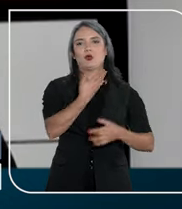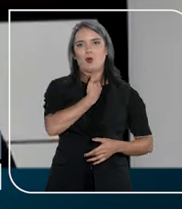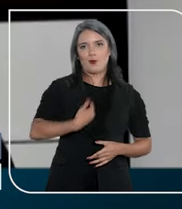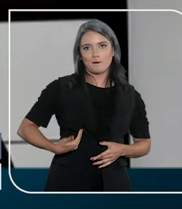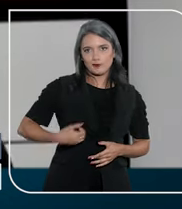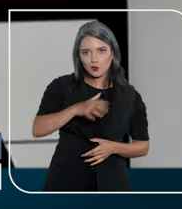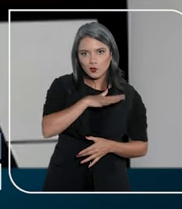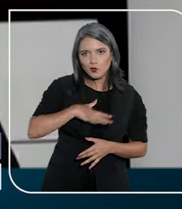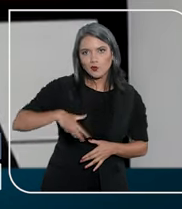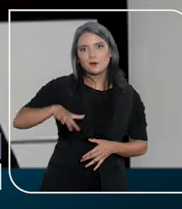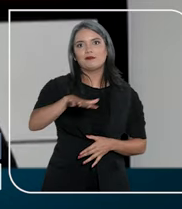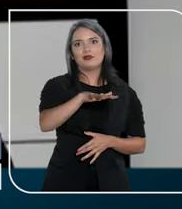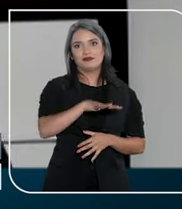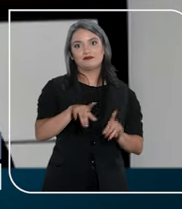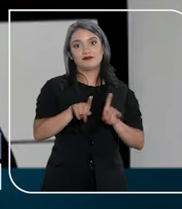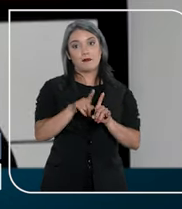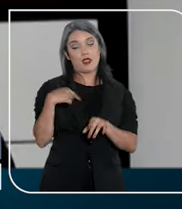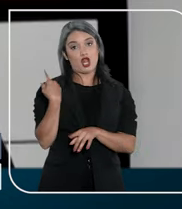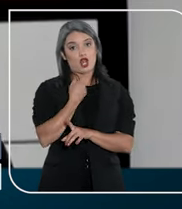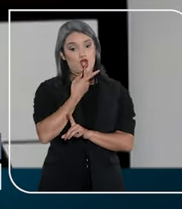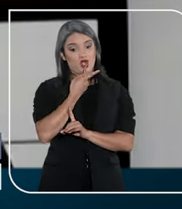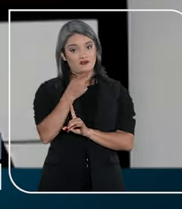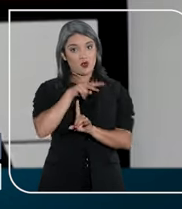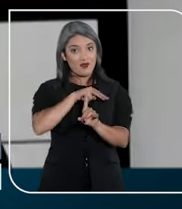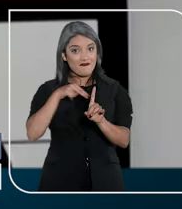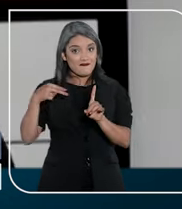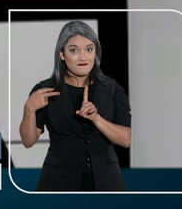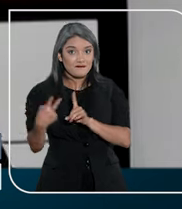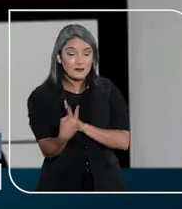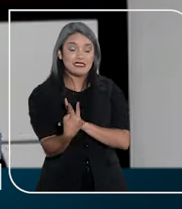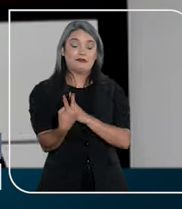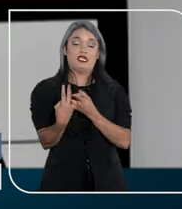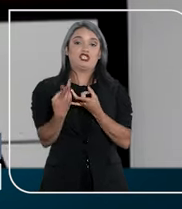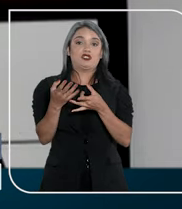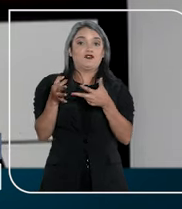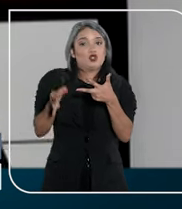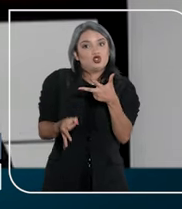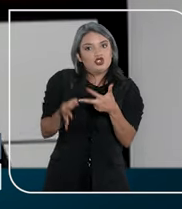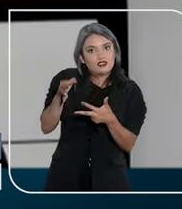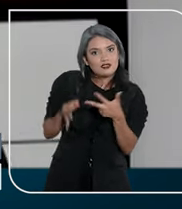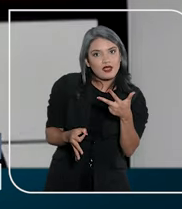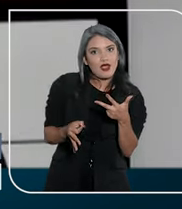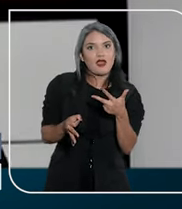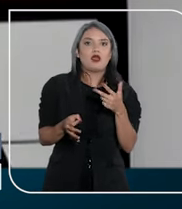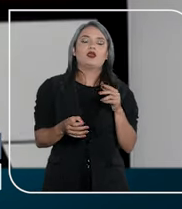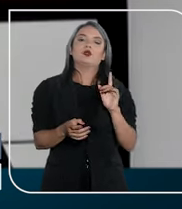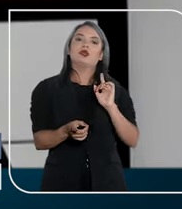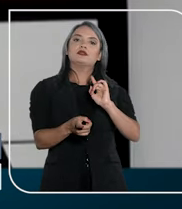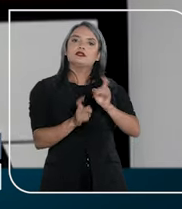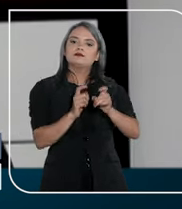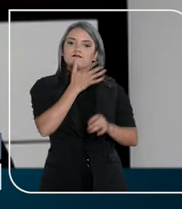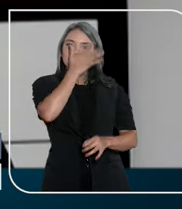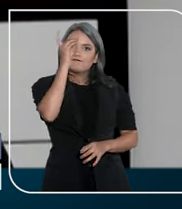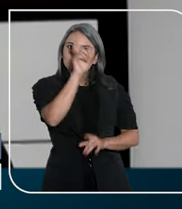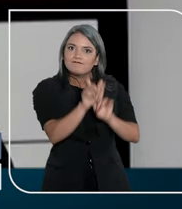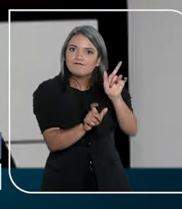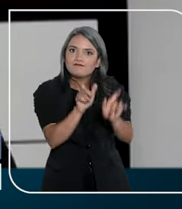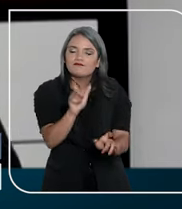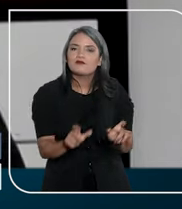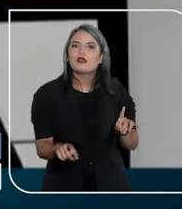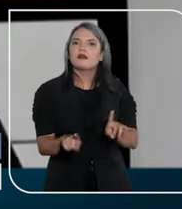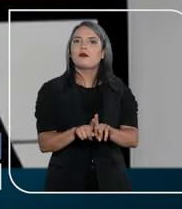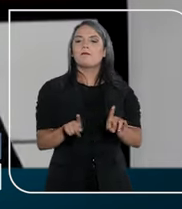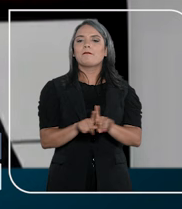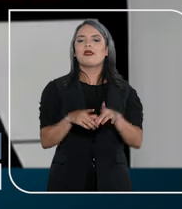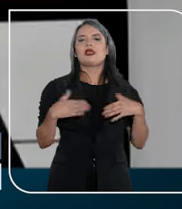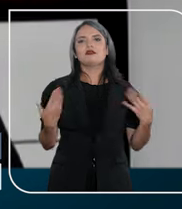claro, da ótica do poder judiciário, das cortes superiores, também da administração e dos próprios indivíduos que são lesados, a